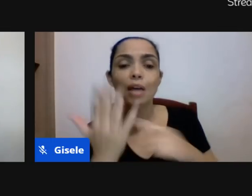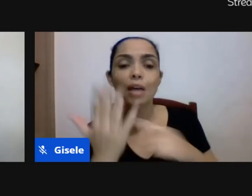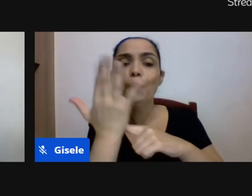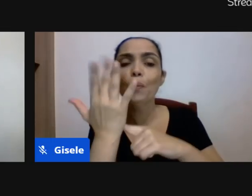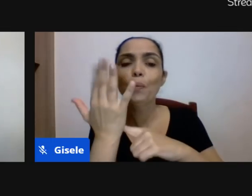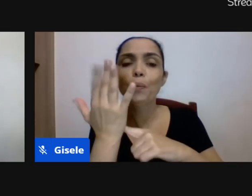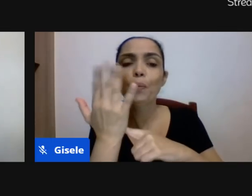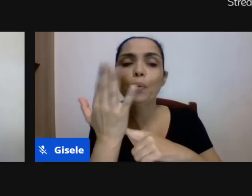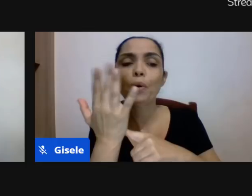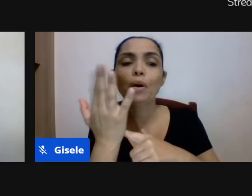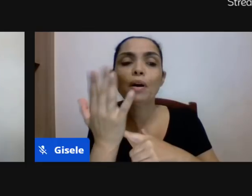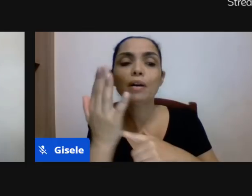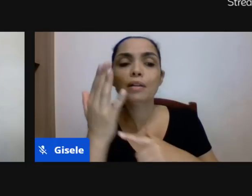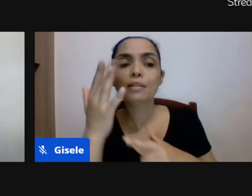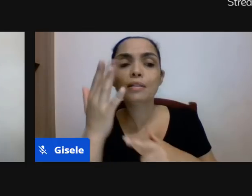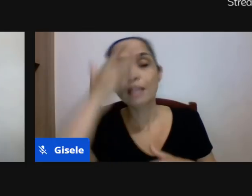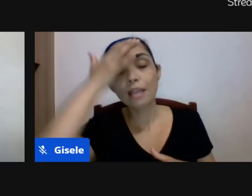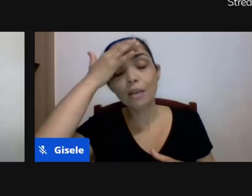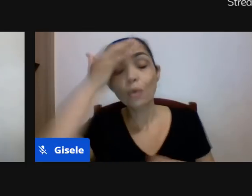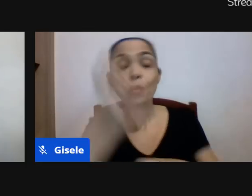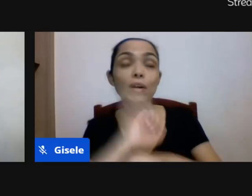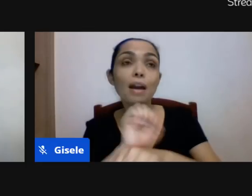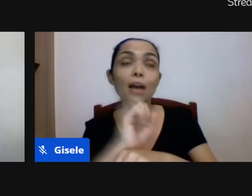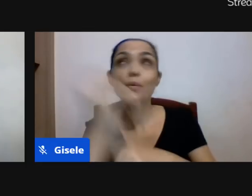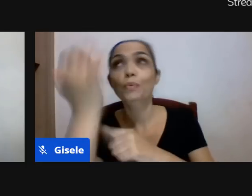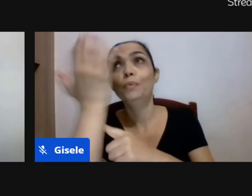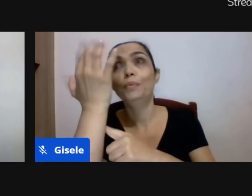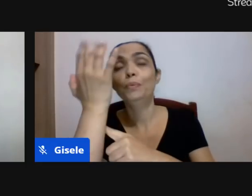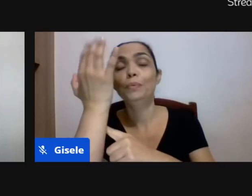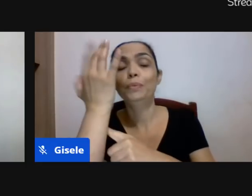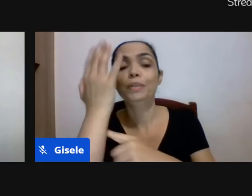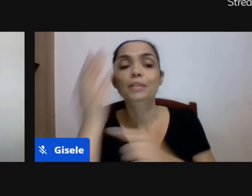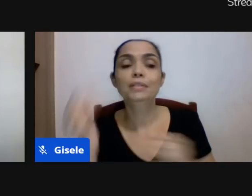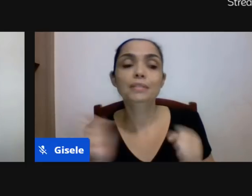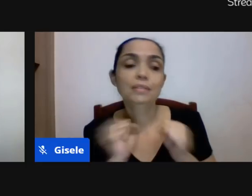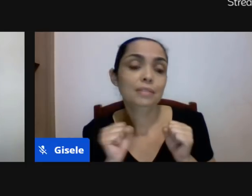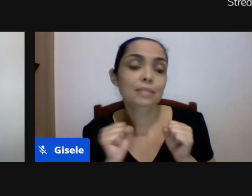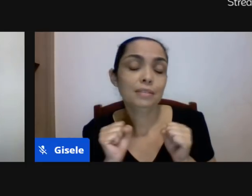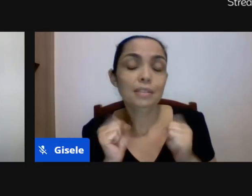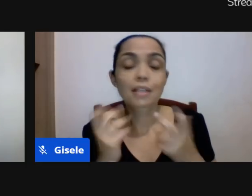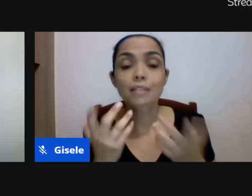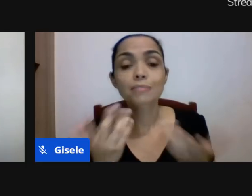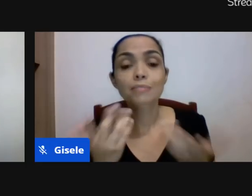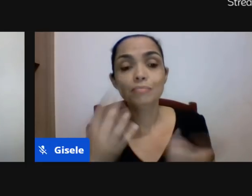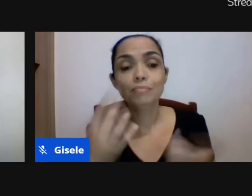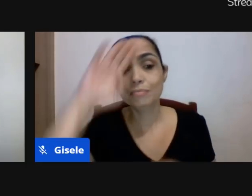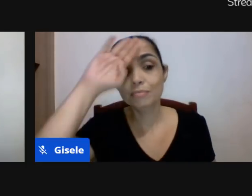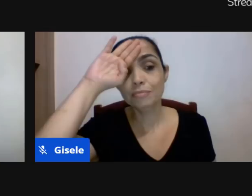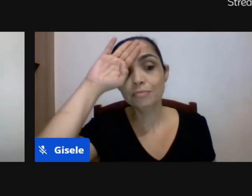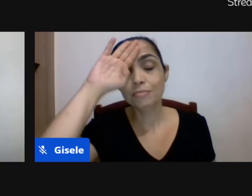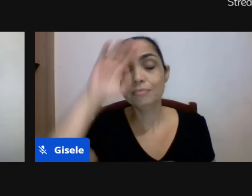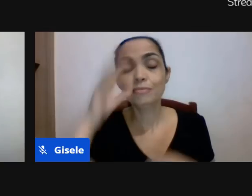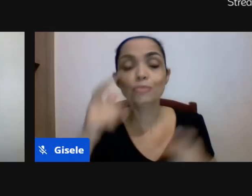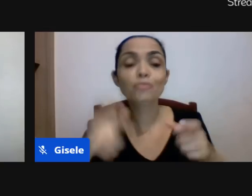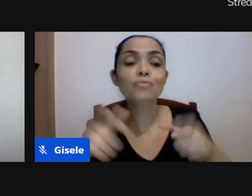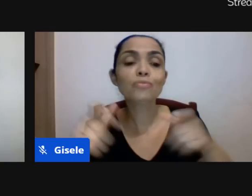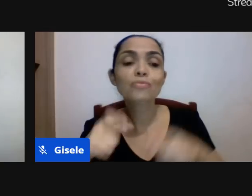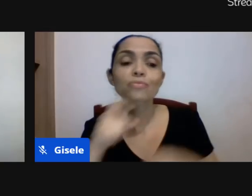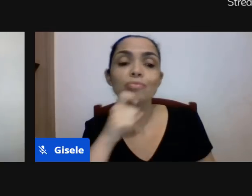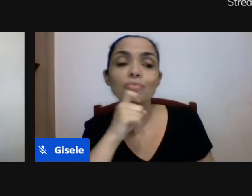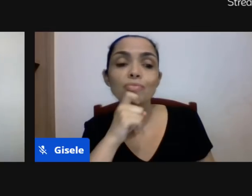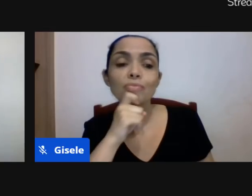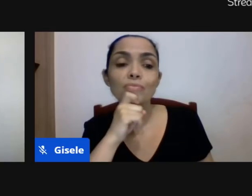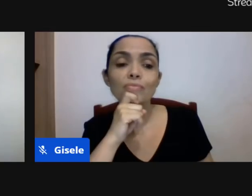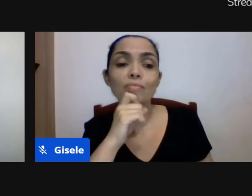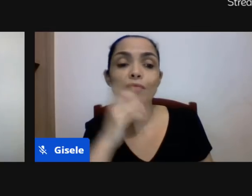na testa. Primeiro, que se a pessoa estiver com febre, ela nem vai conseguir ficar num ambiente com ar-condicionado muito gelado, né? Então, essa pessoa provavelmente não vai estar